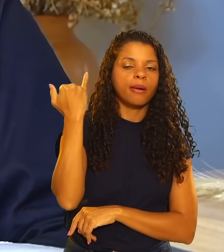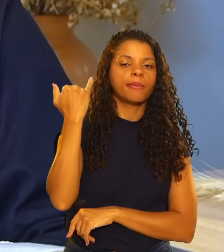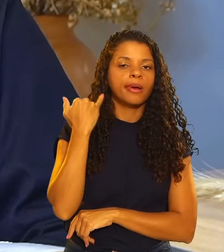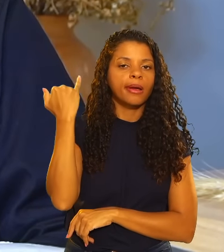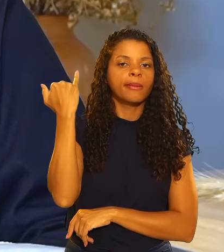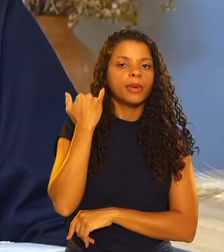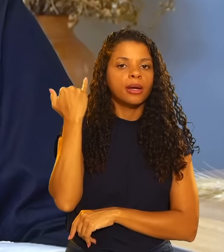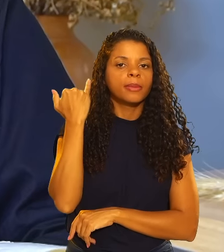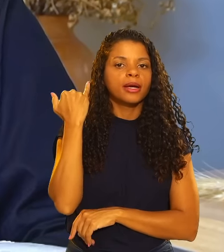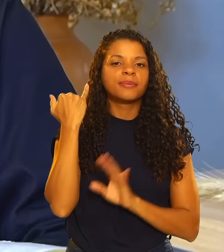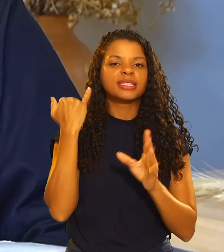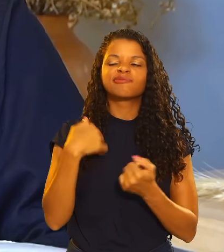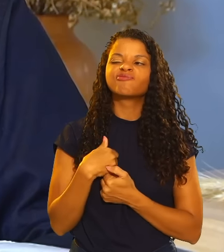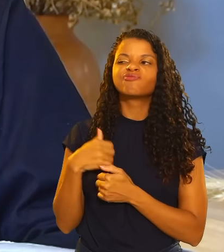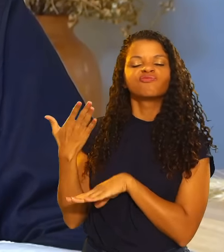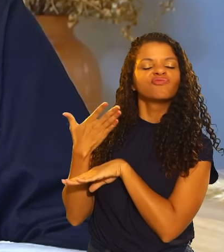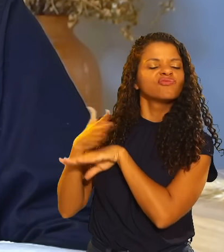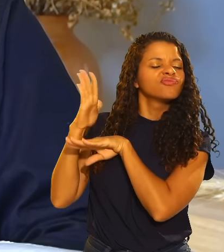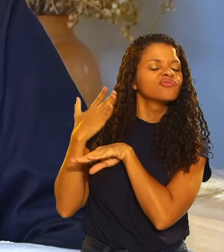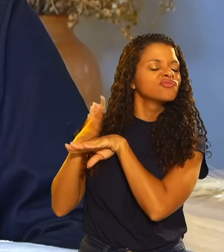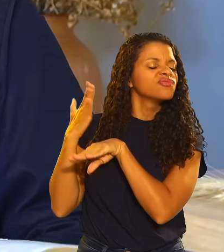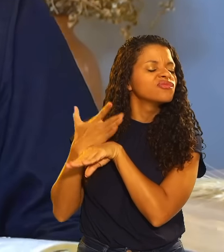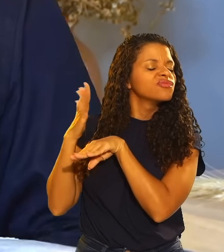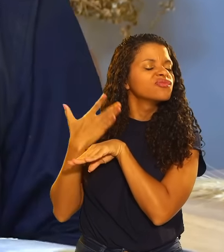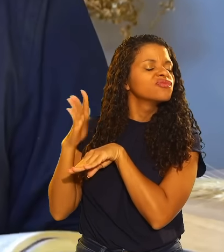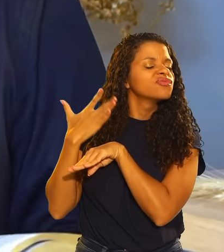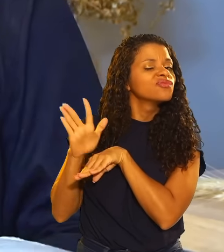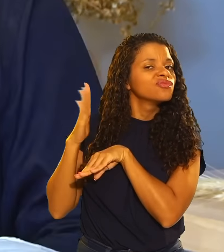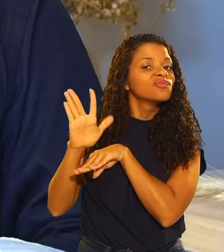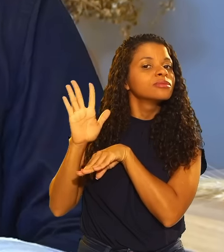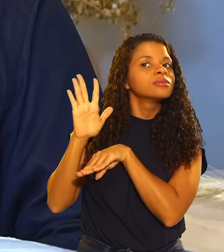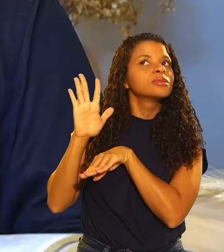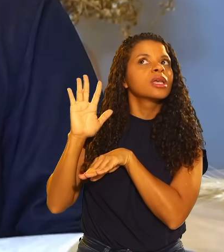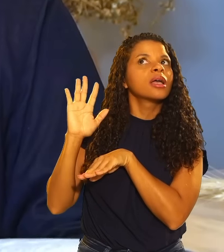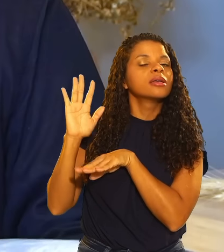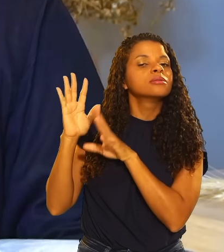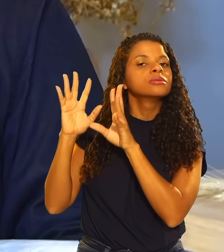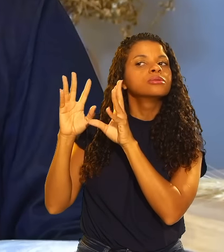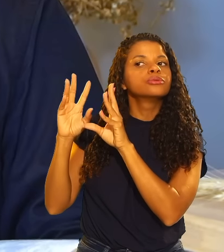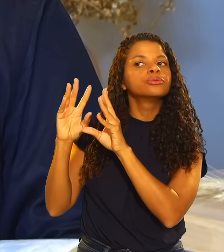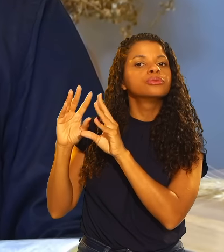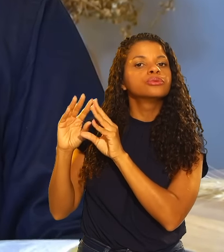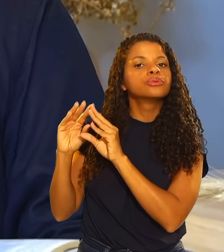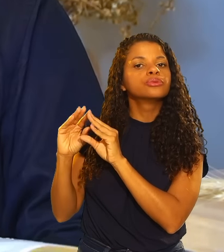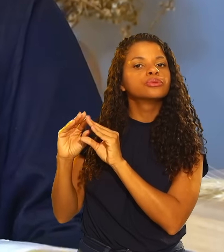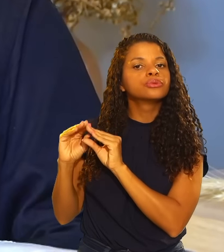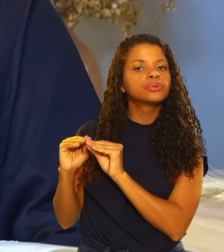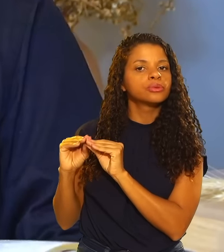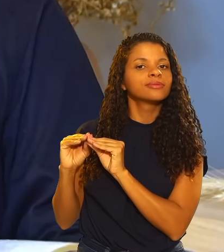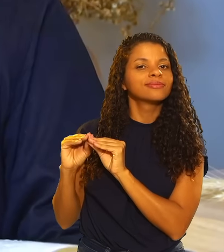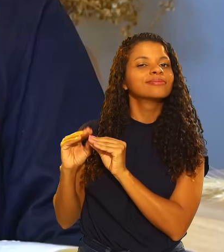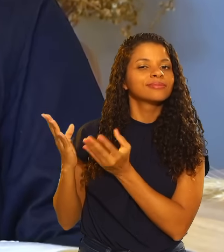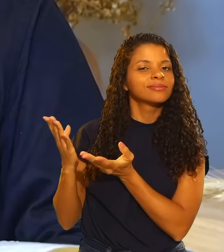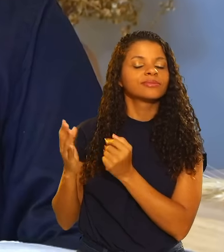percebe mais essa voz atuando no coração. Certa ocasião, eu morava num apartamento e do lado